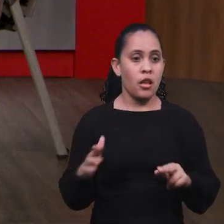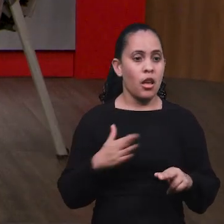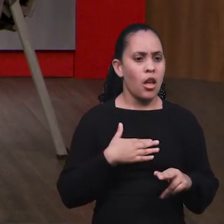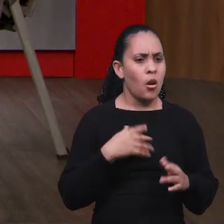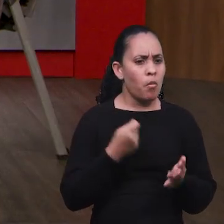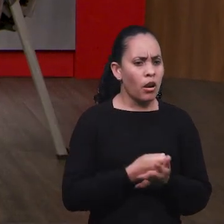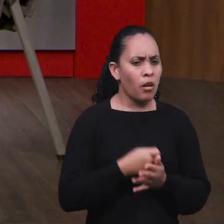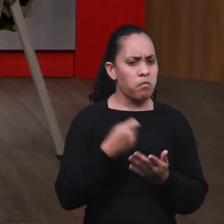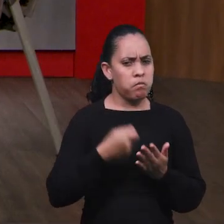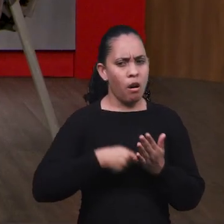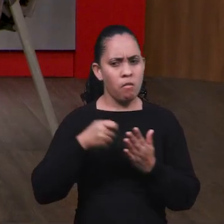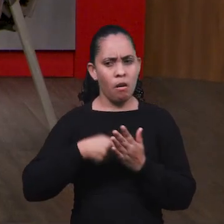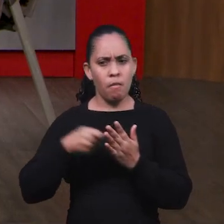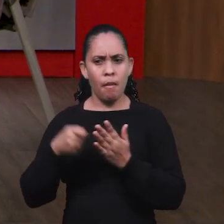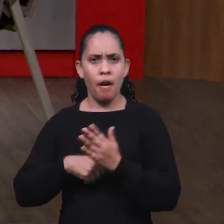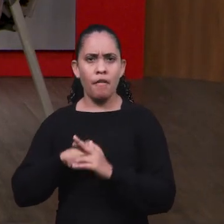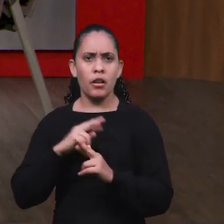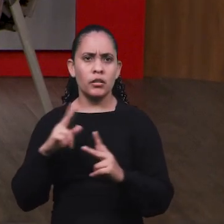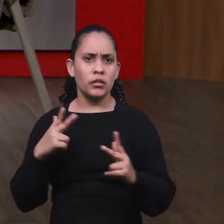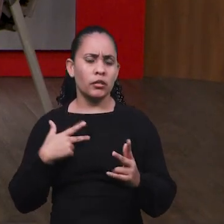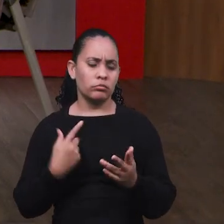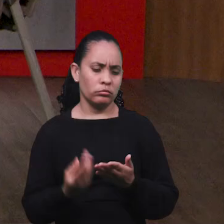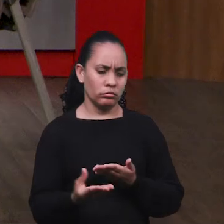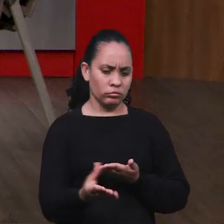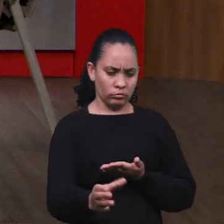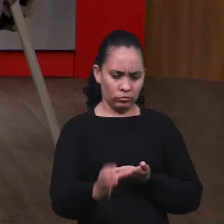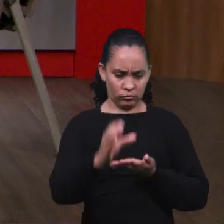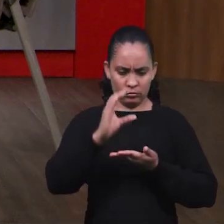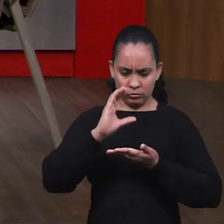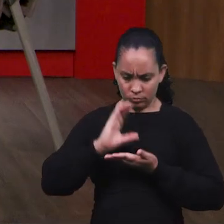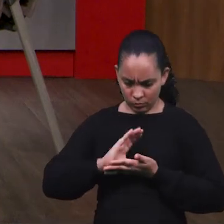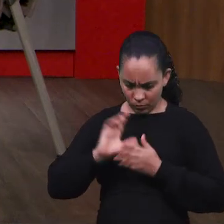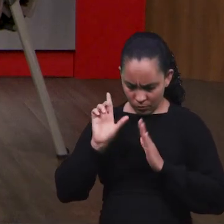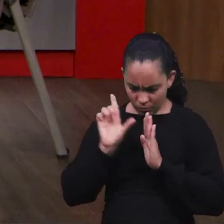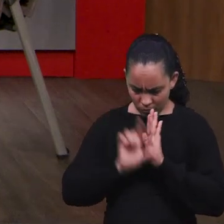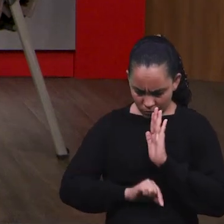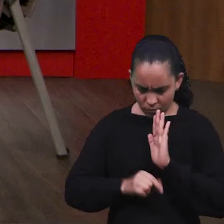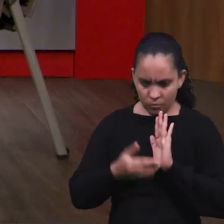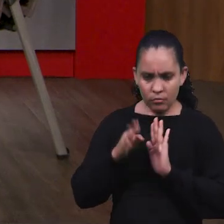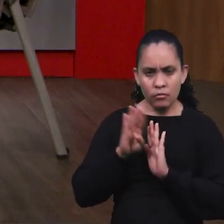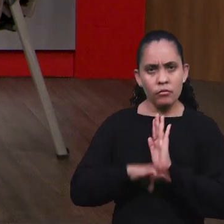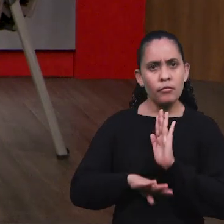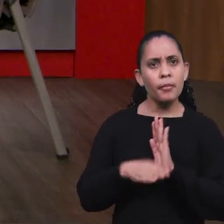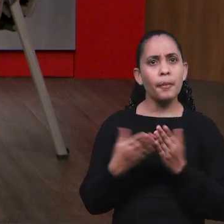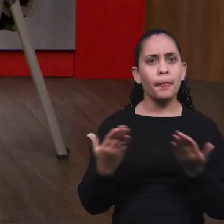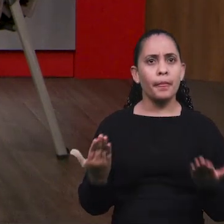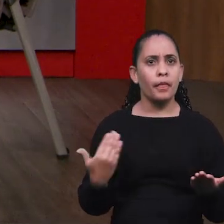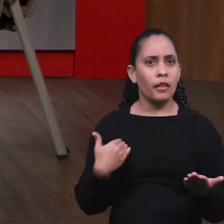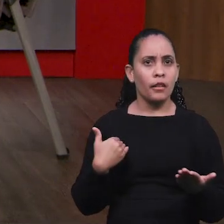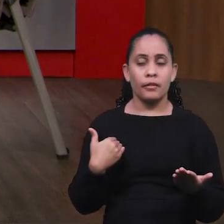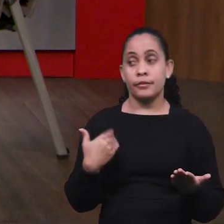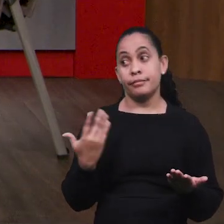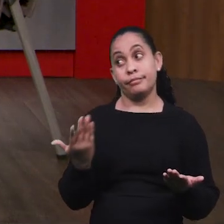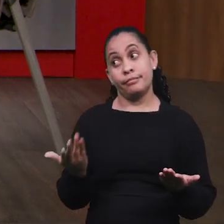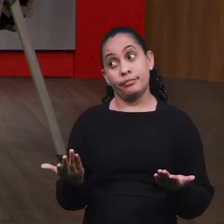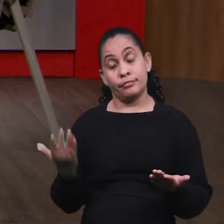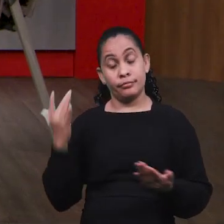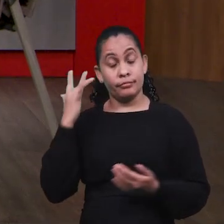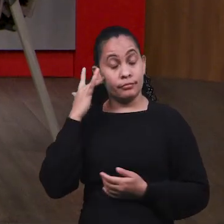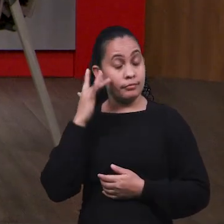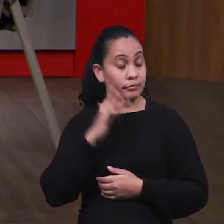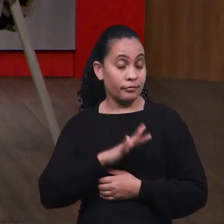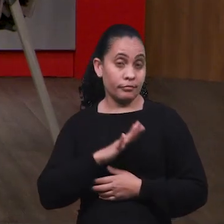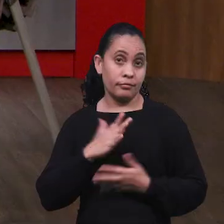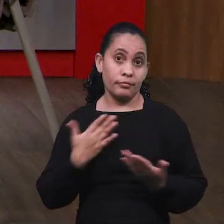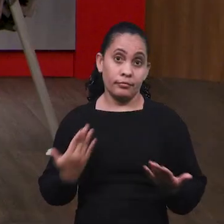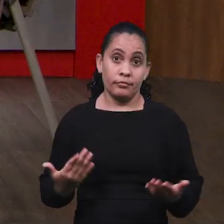se surpreenderem. Poxa, eu contribuí sobre o teto vários anos e recebi menos metade do teto. Então você não tem